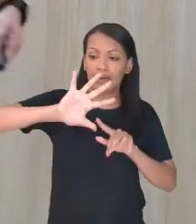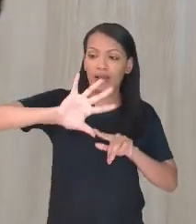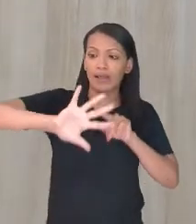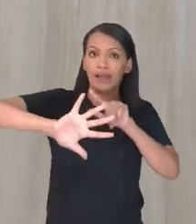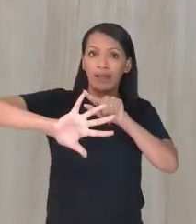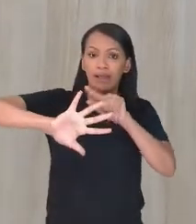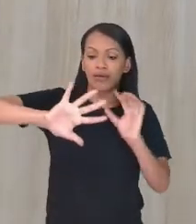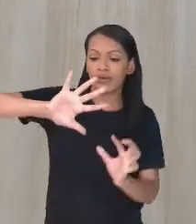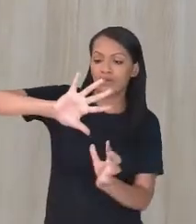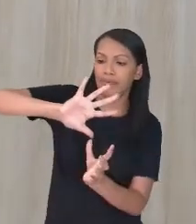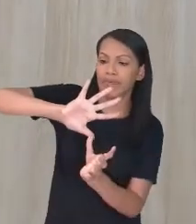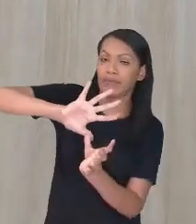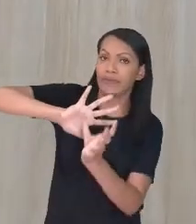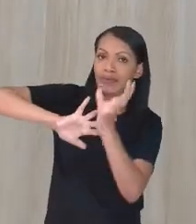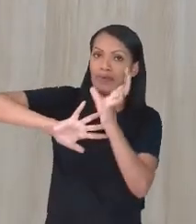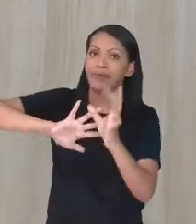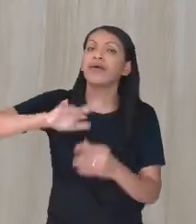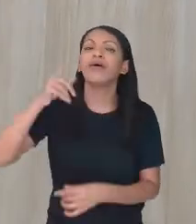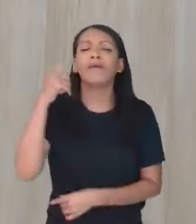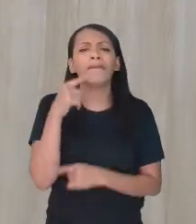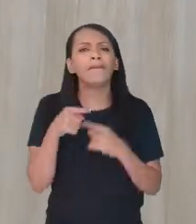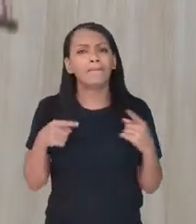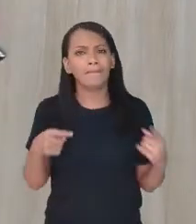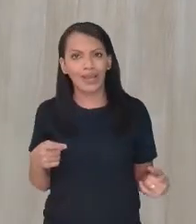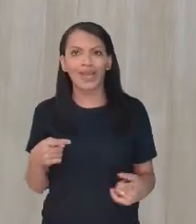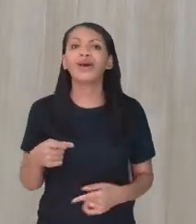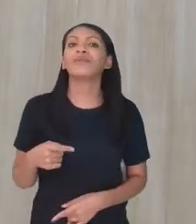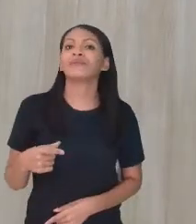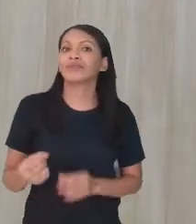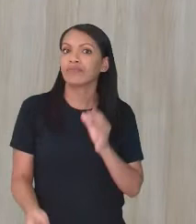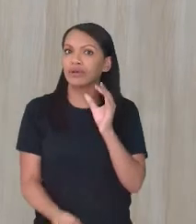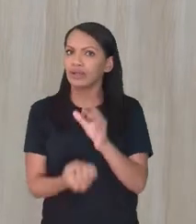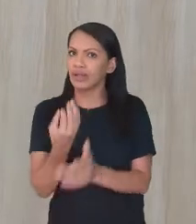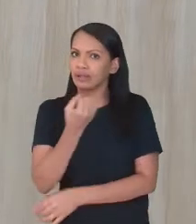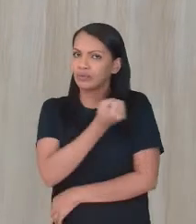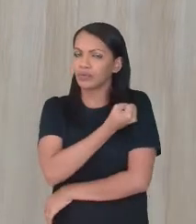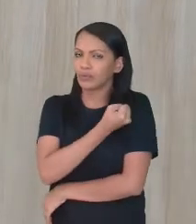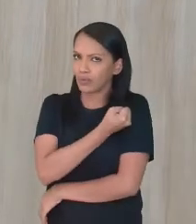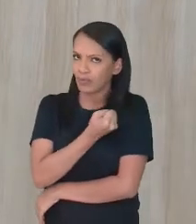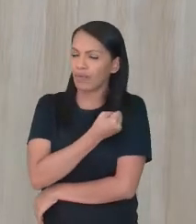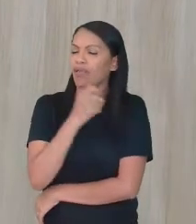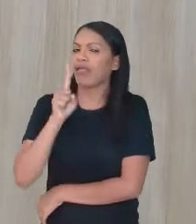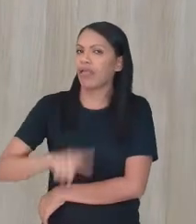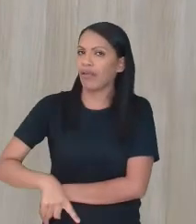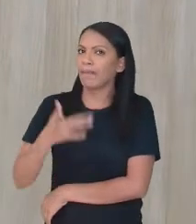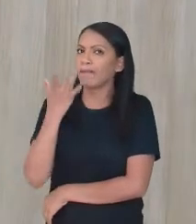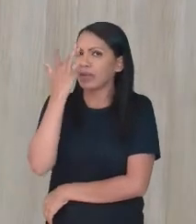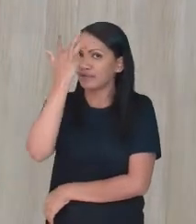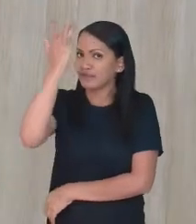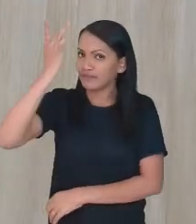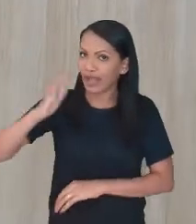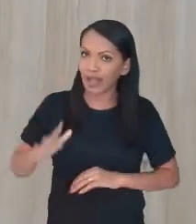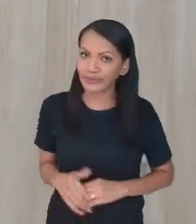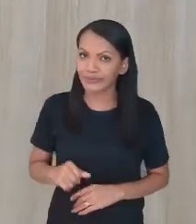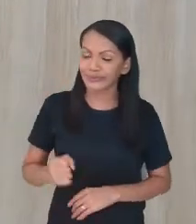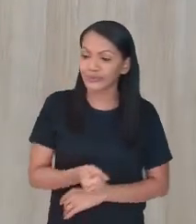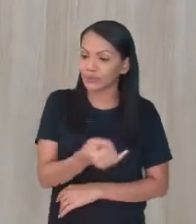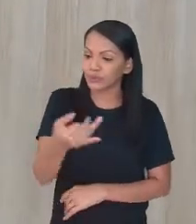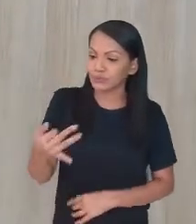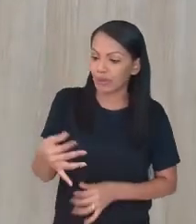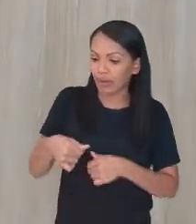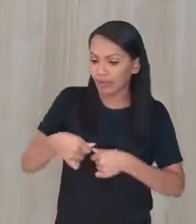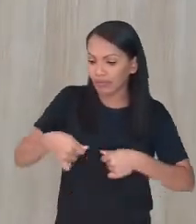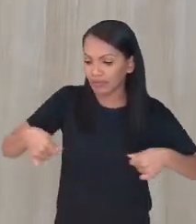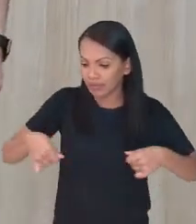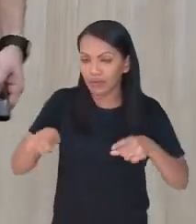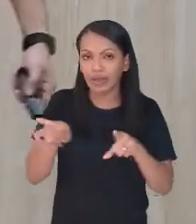dos números, surgiu aí uma facilidade maior para identificar, para contar, para medir. Começaram